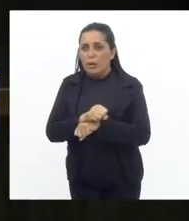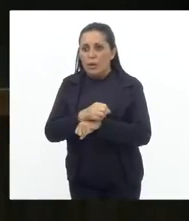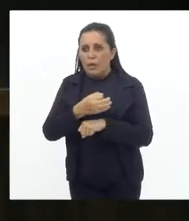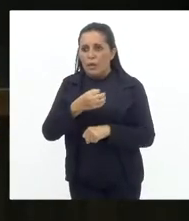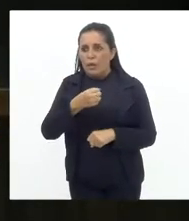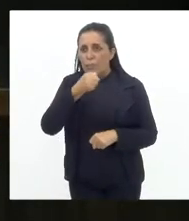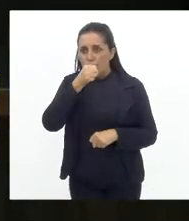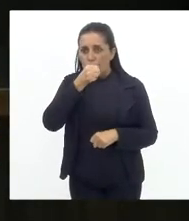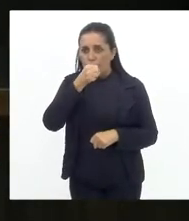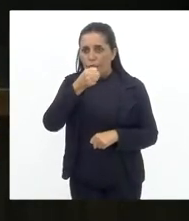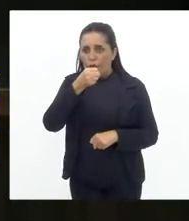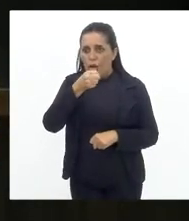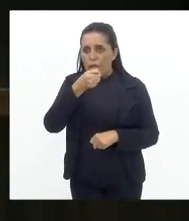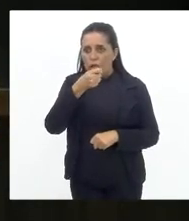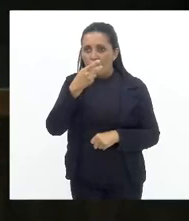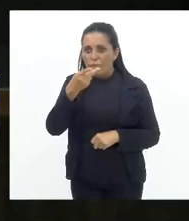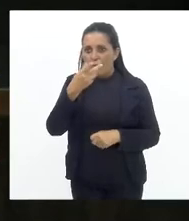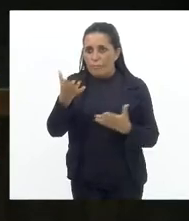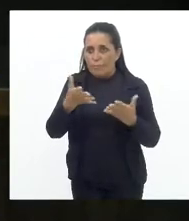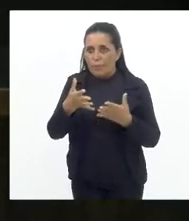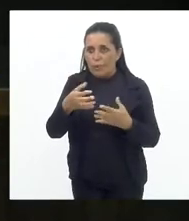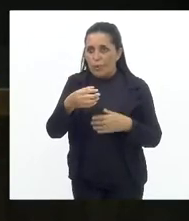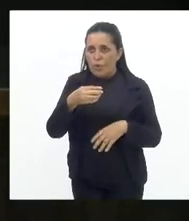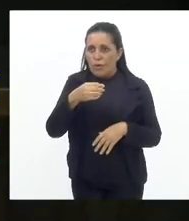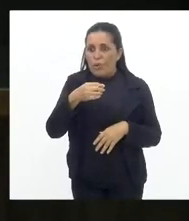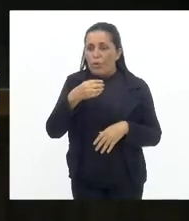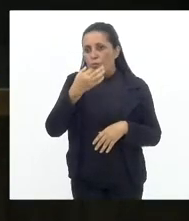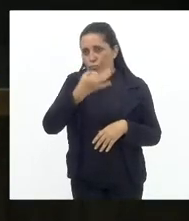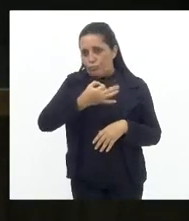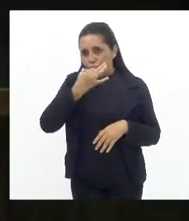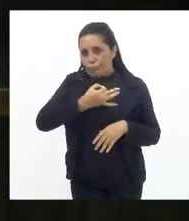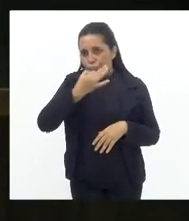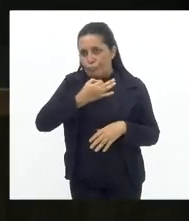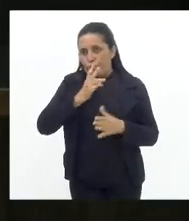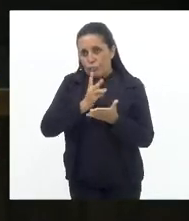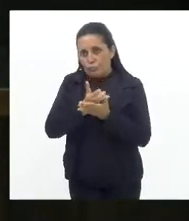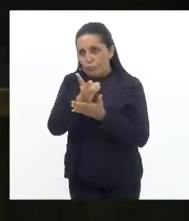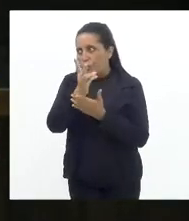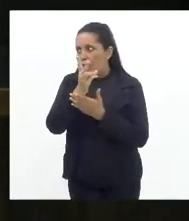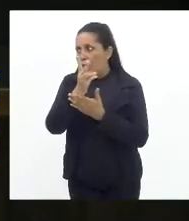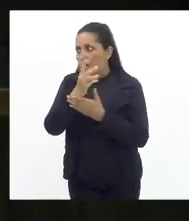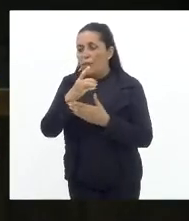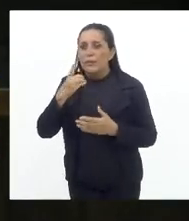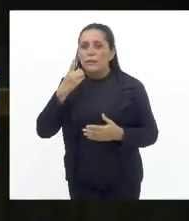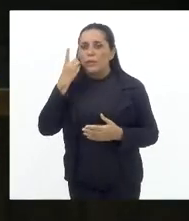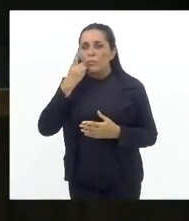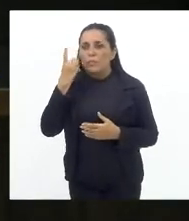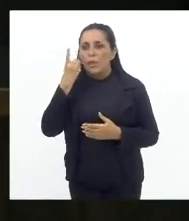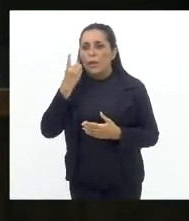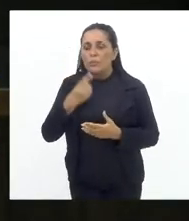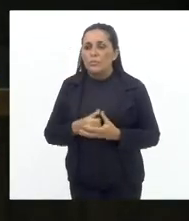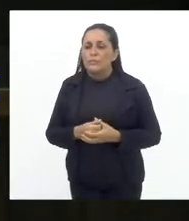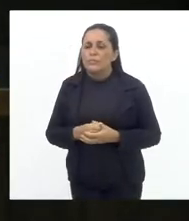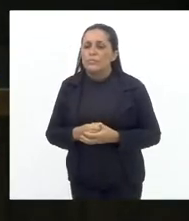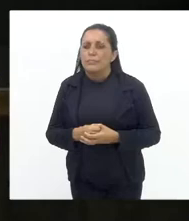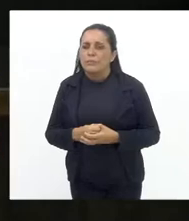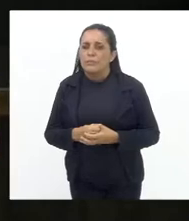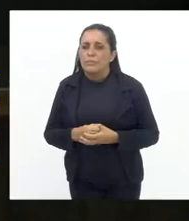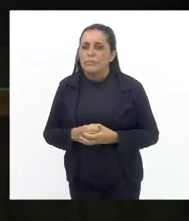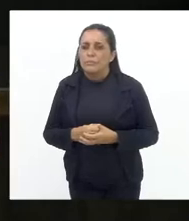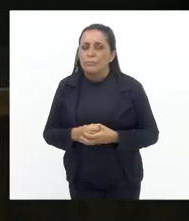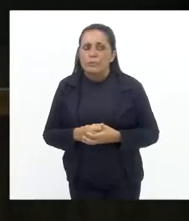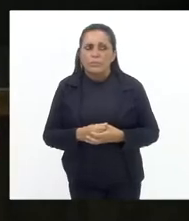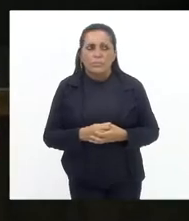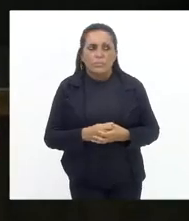microfone dos a parte aqui o meu dá para gente seguir o deputado questão de ordem o deputado